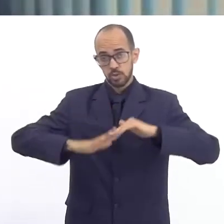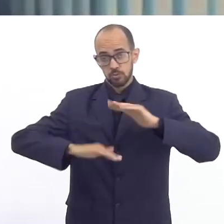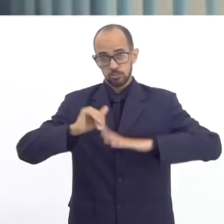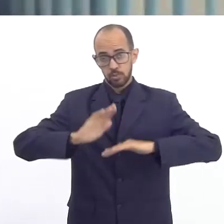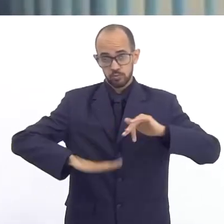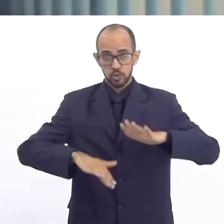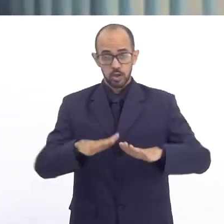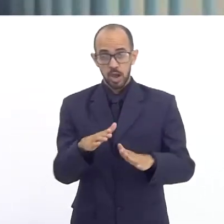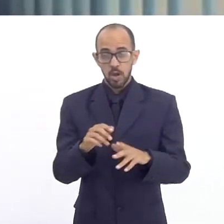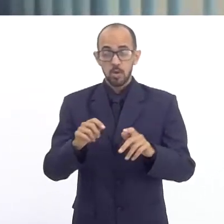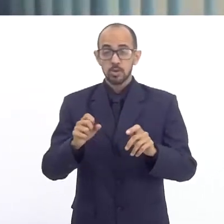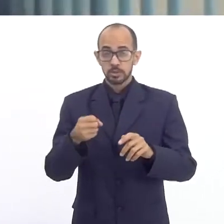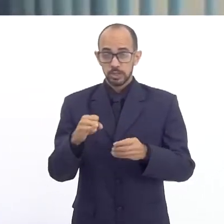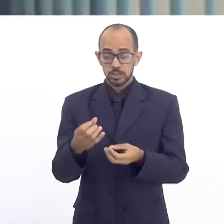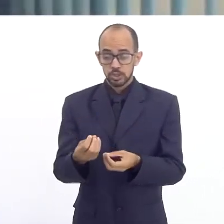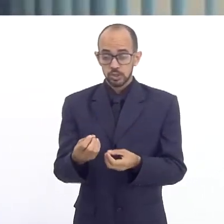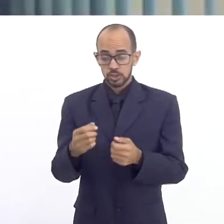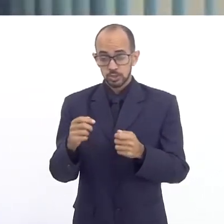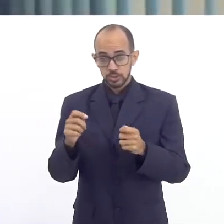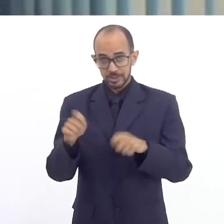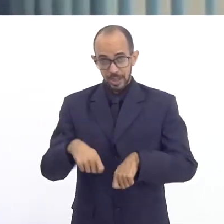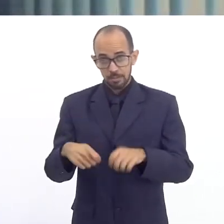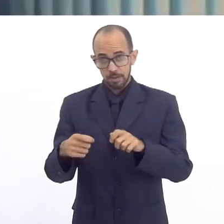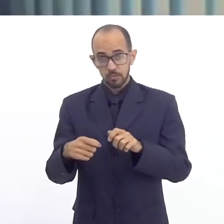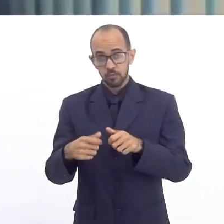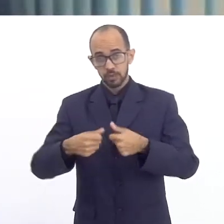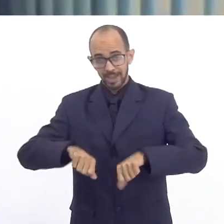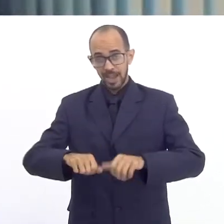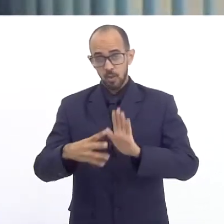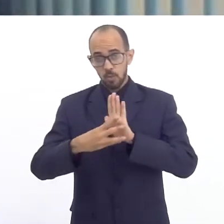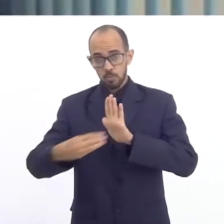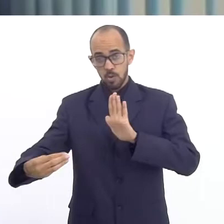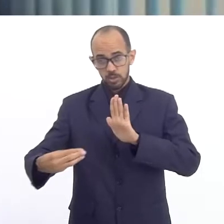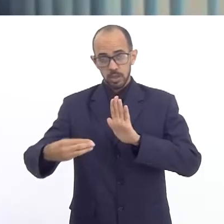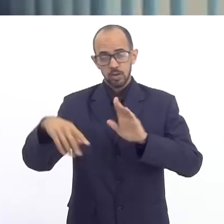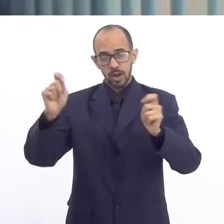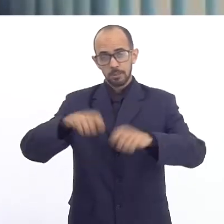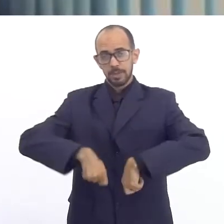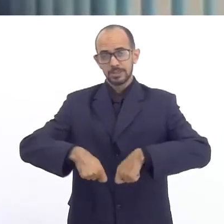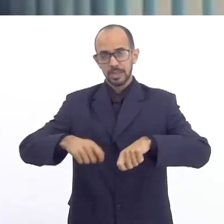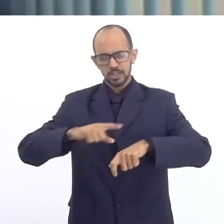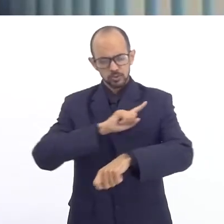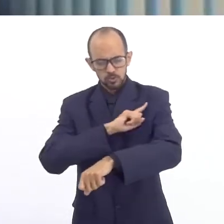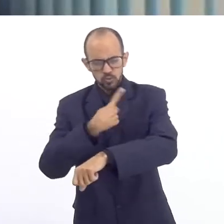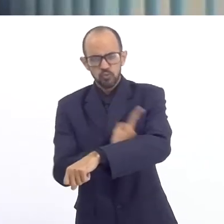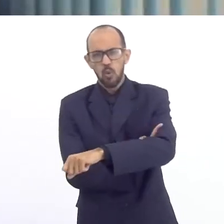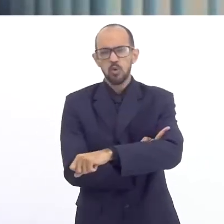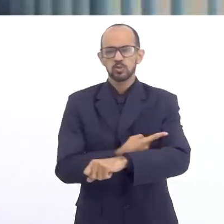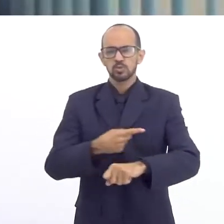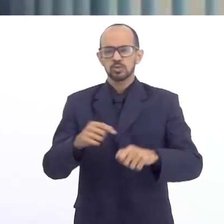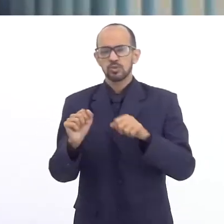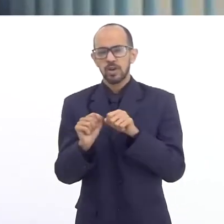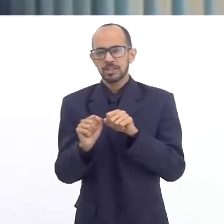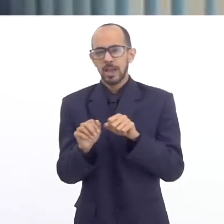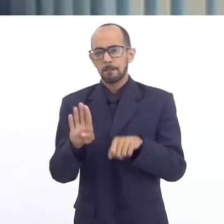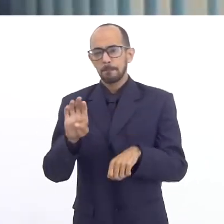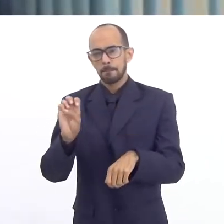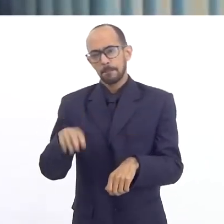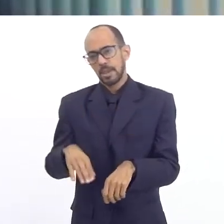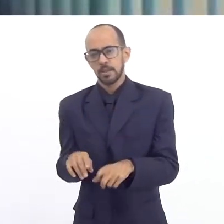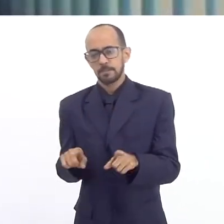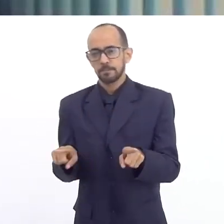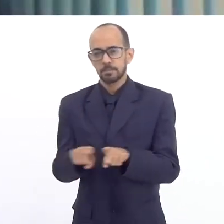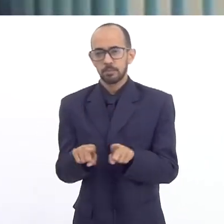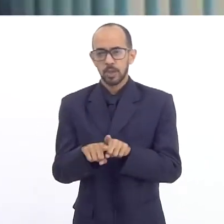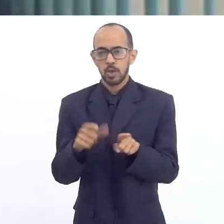especificidade profissional, mas do que a gente puder deixar de exemplo, de competência, de esforço, de fazer bem